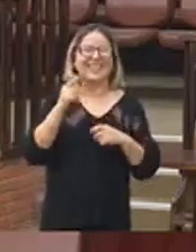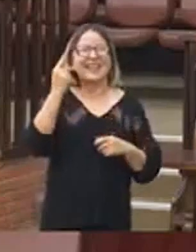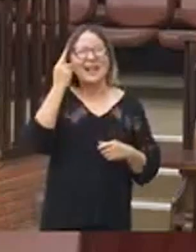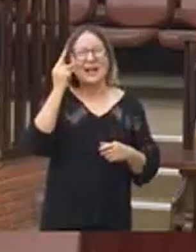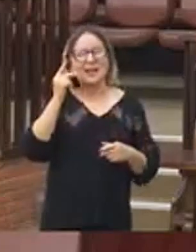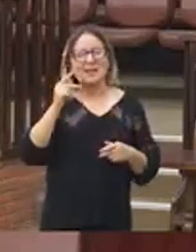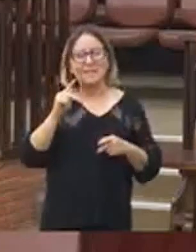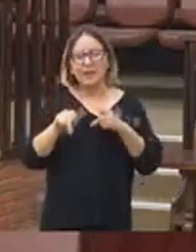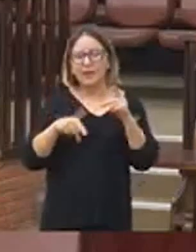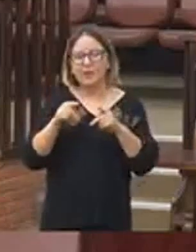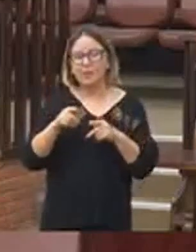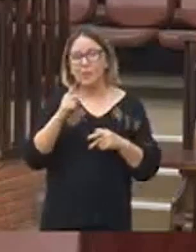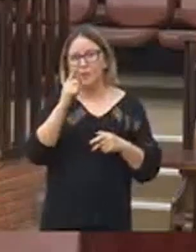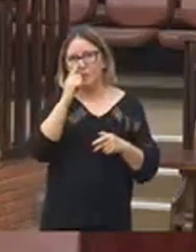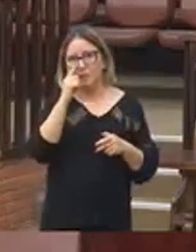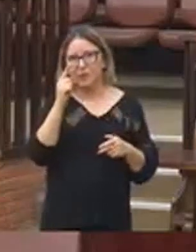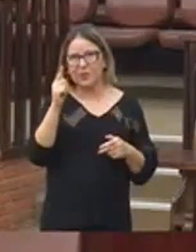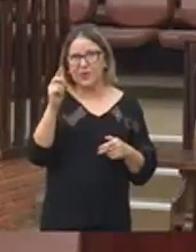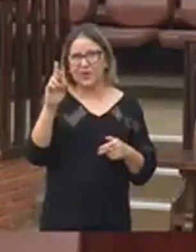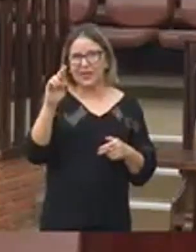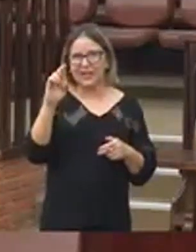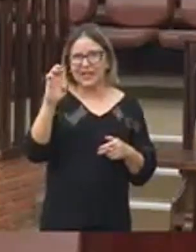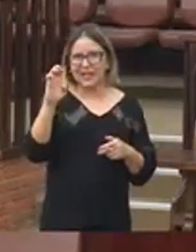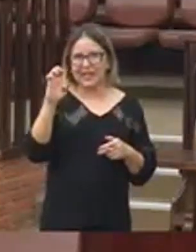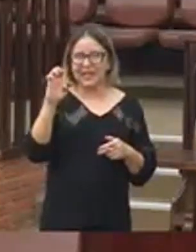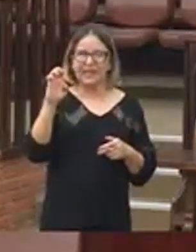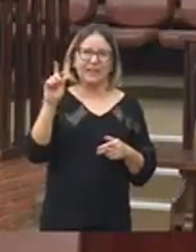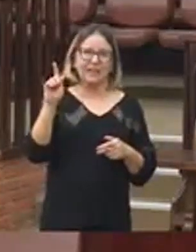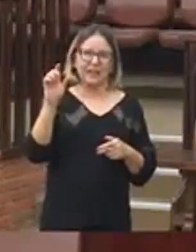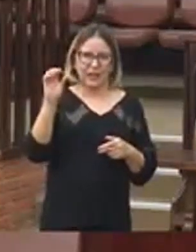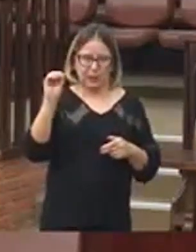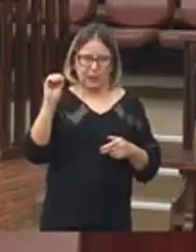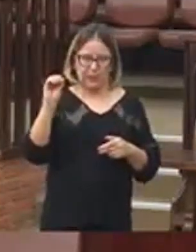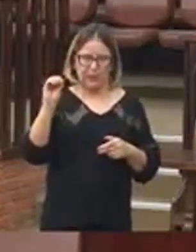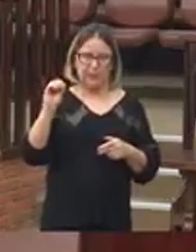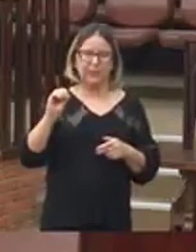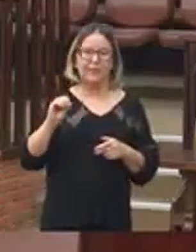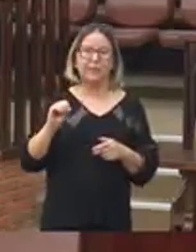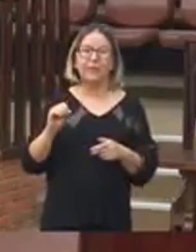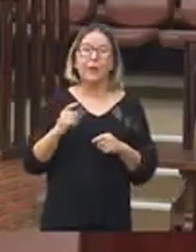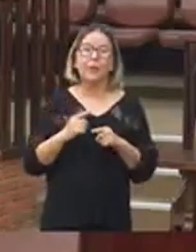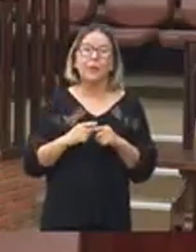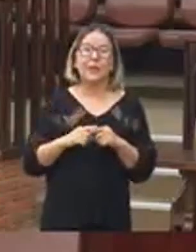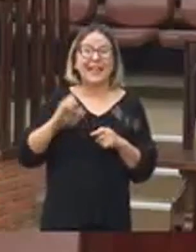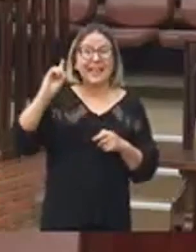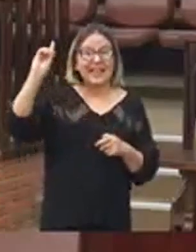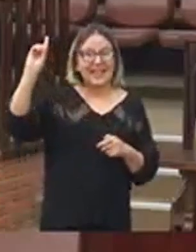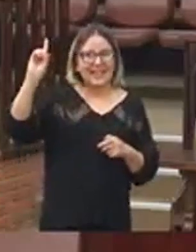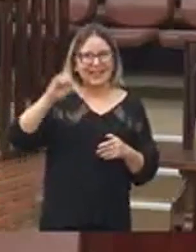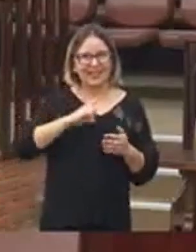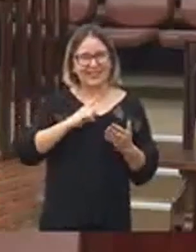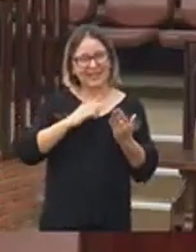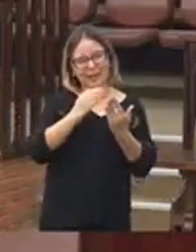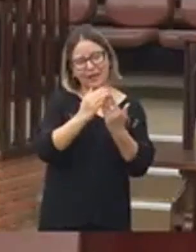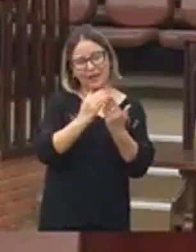visão que Deus tem um projeto para o mundo, não só